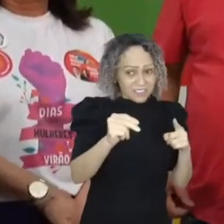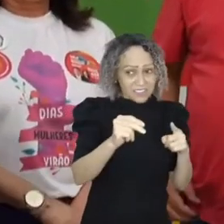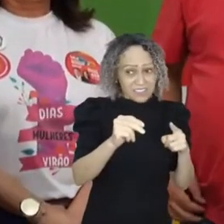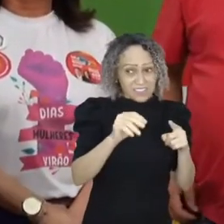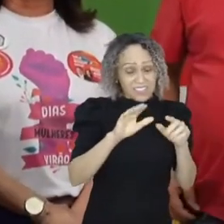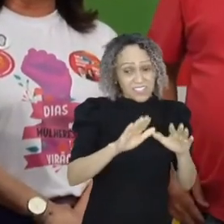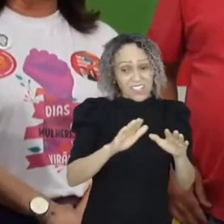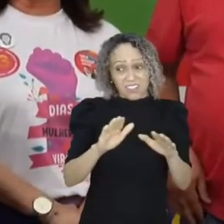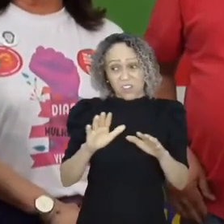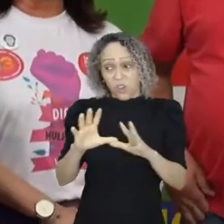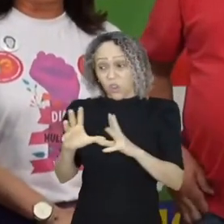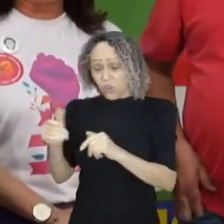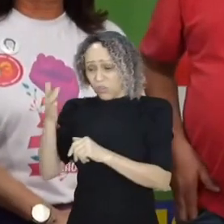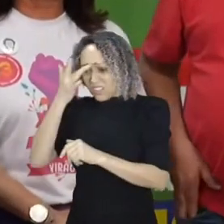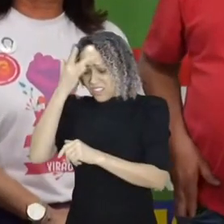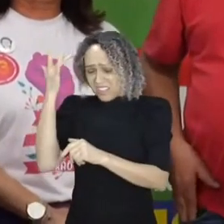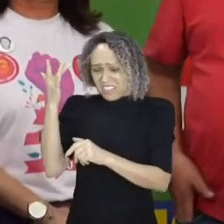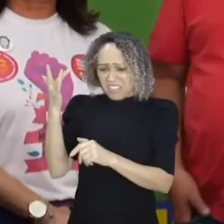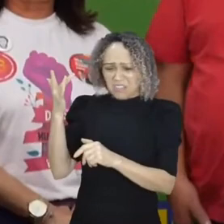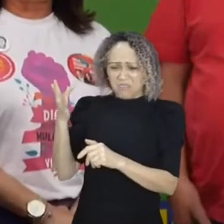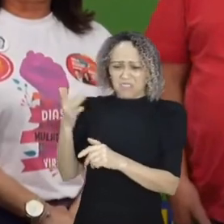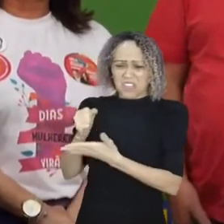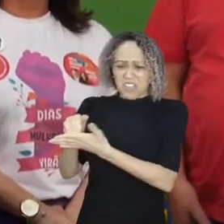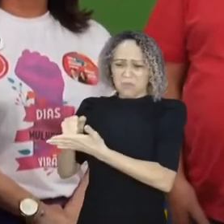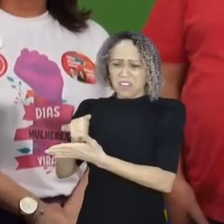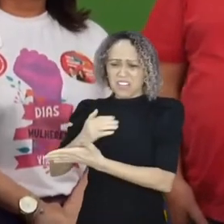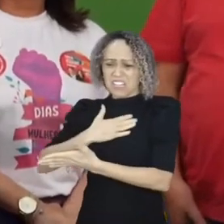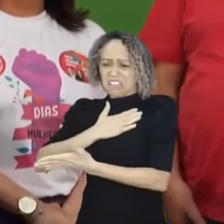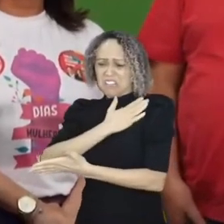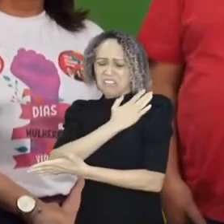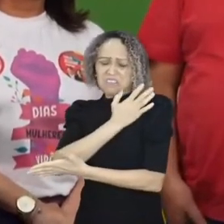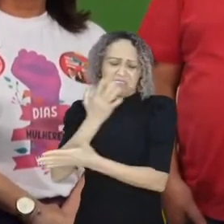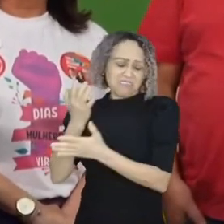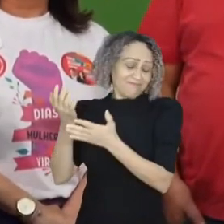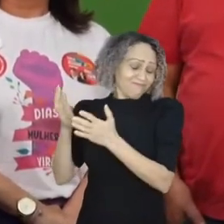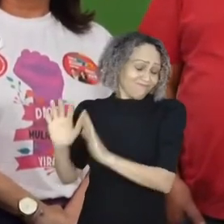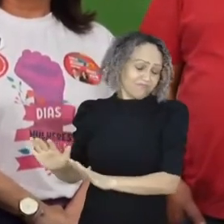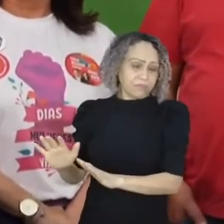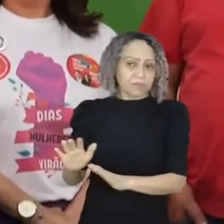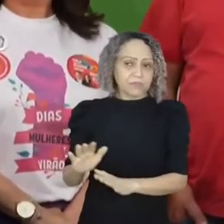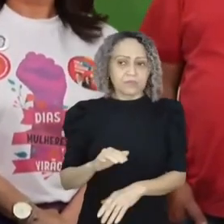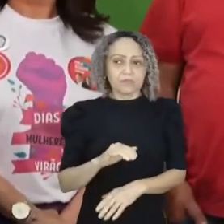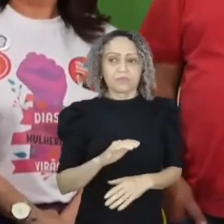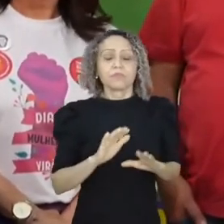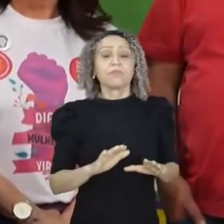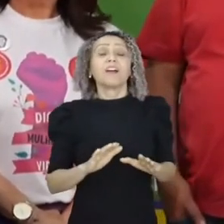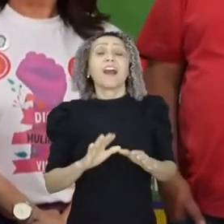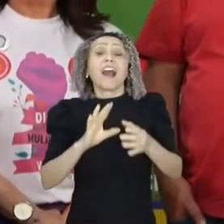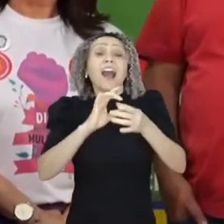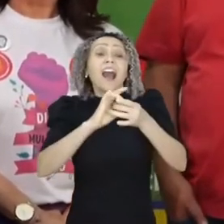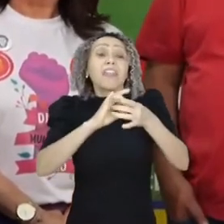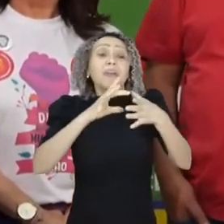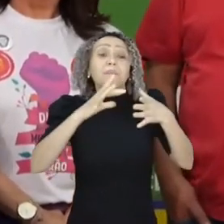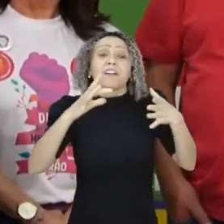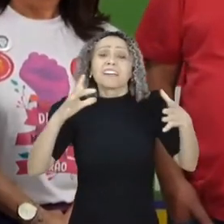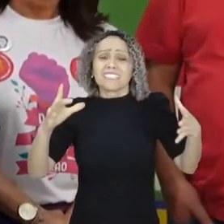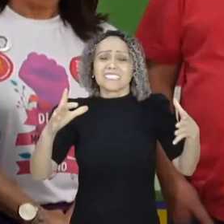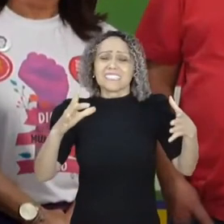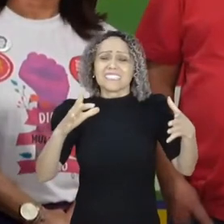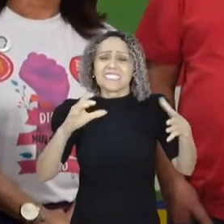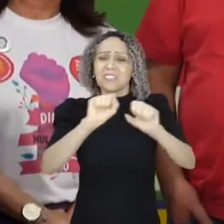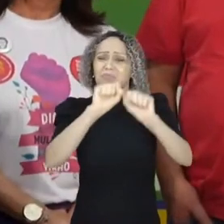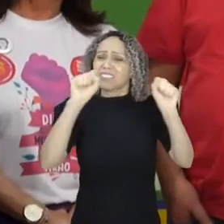adversário. Como eu acho que a democracia é o regime mais fantástico, porque ele permite alternância de poder,